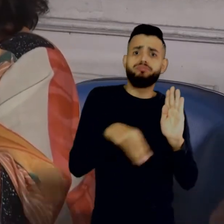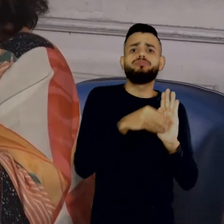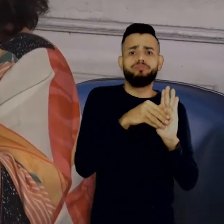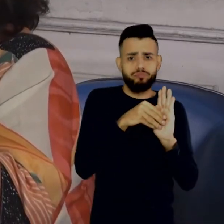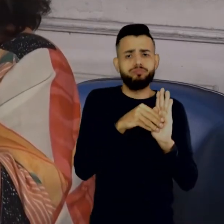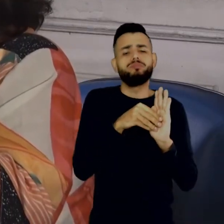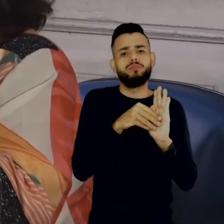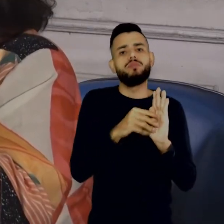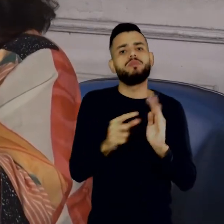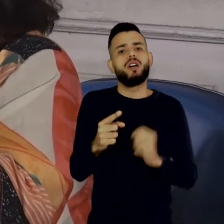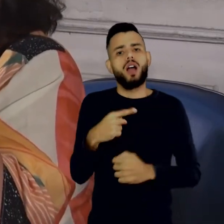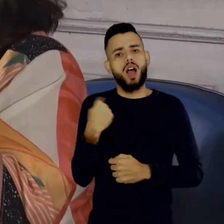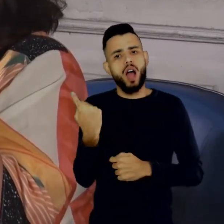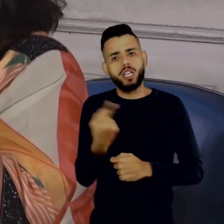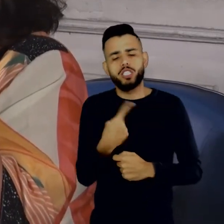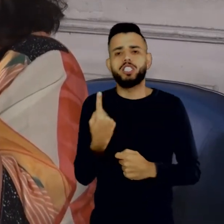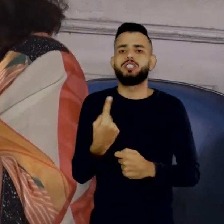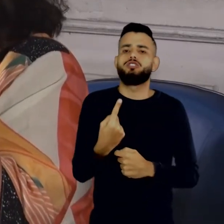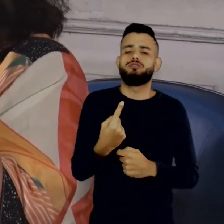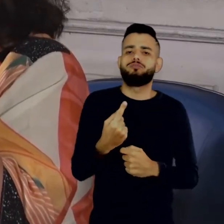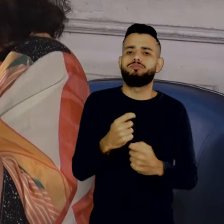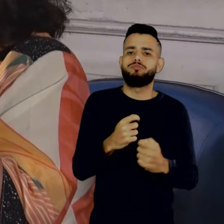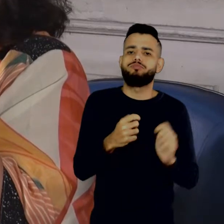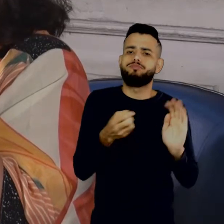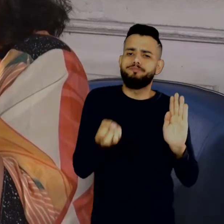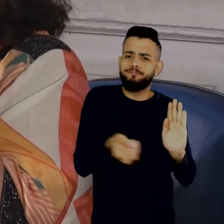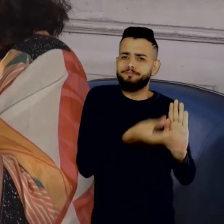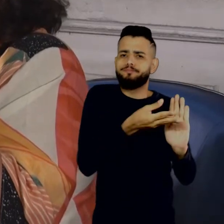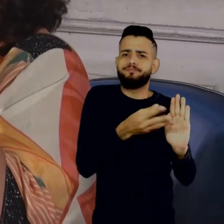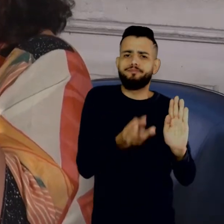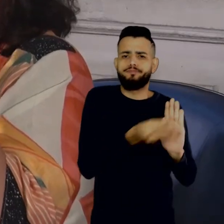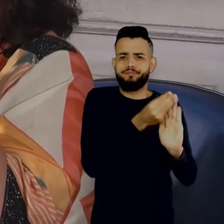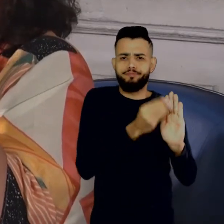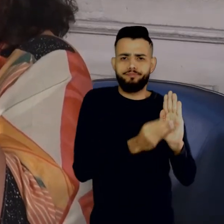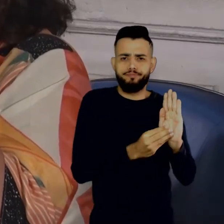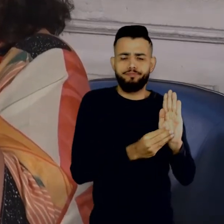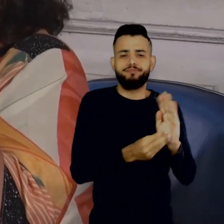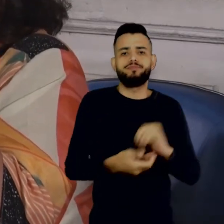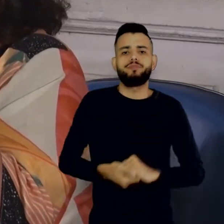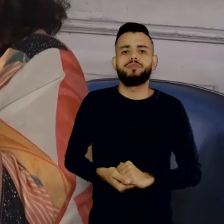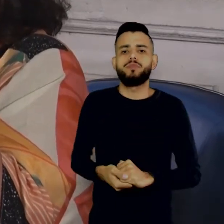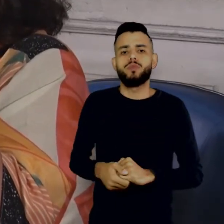também fez essa pequena atualização, né? E a ideia é que,